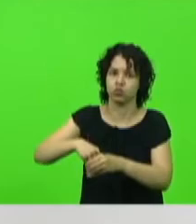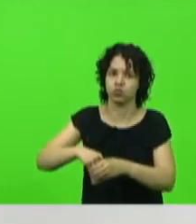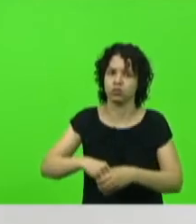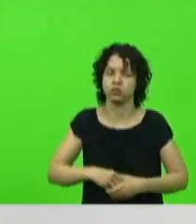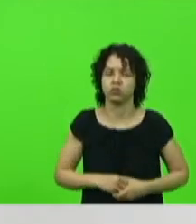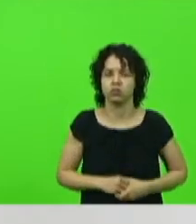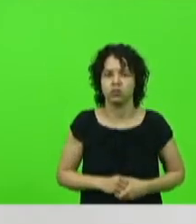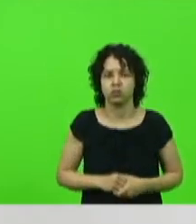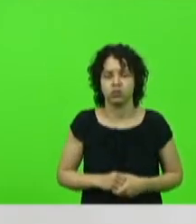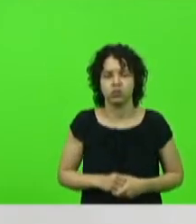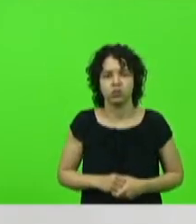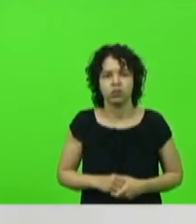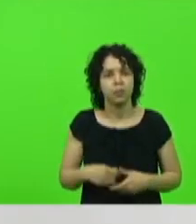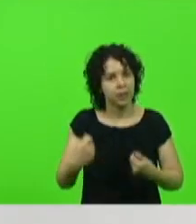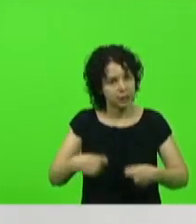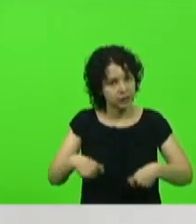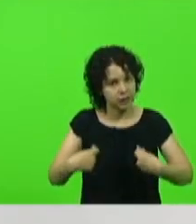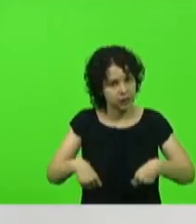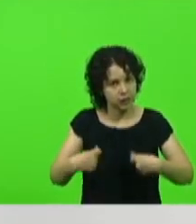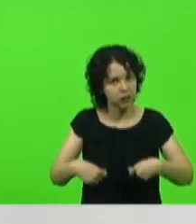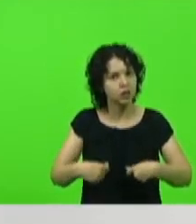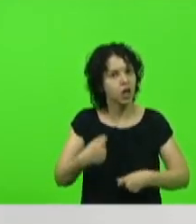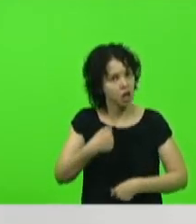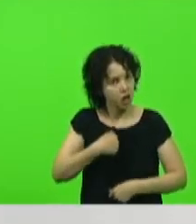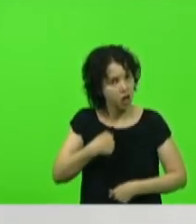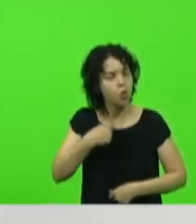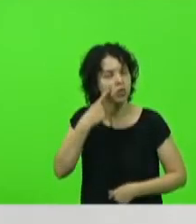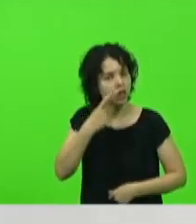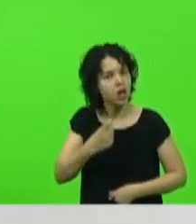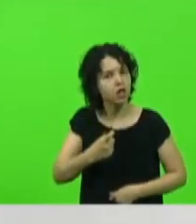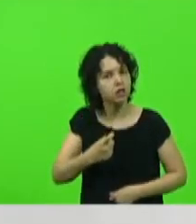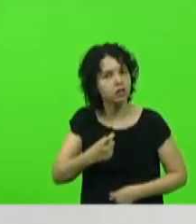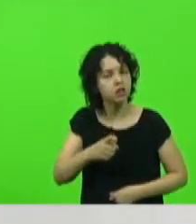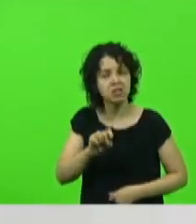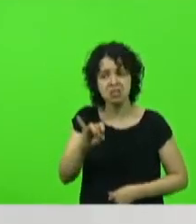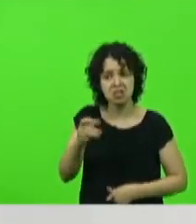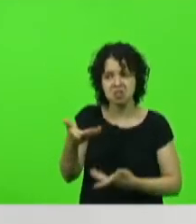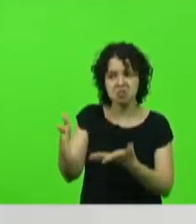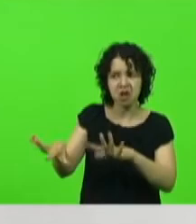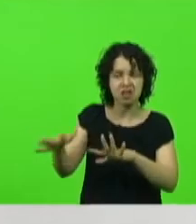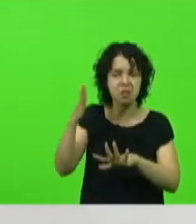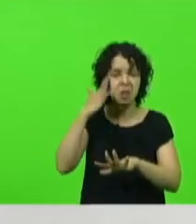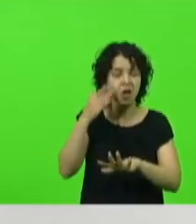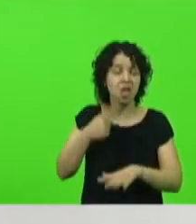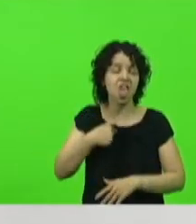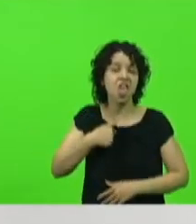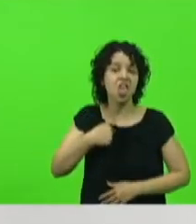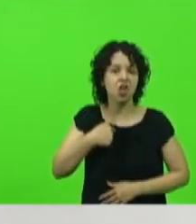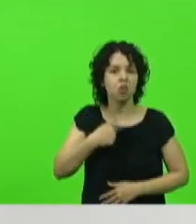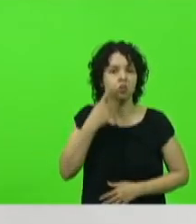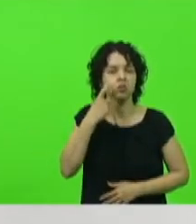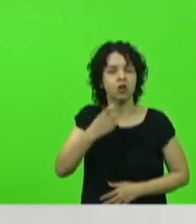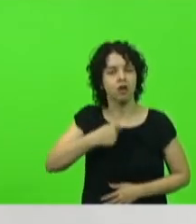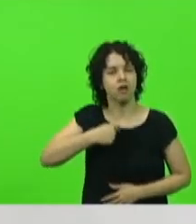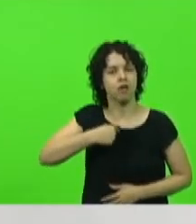É necessário? Eu tenho interesse em saber disso. Se ninguém mais interessa, eu tenho. Eu quero saber.